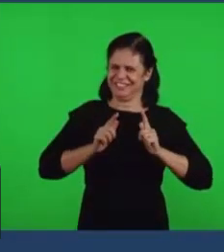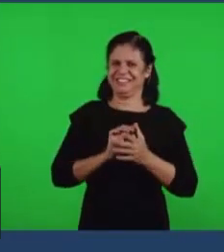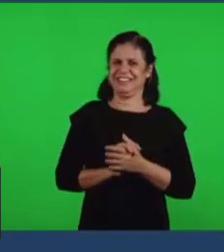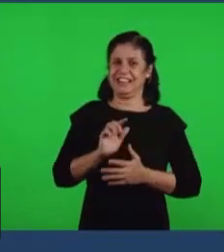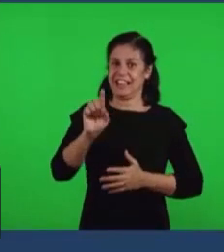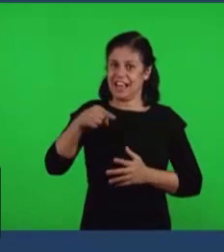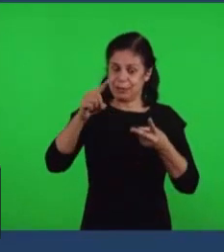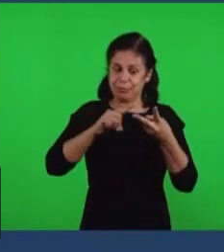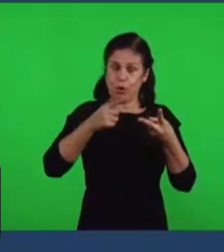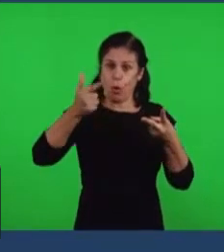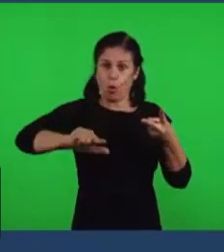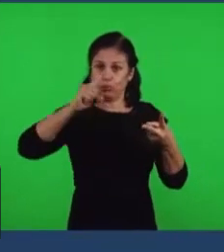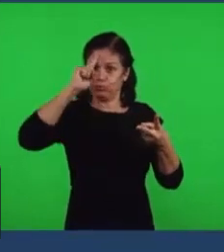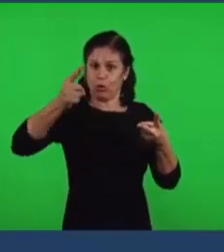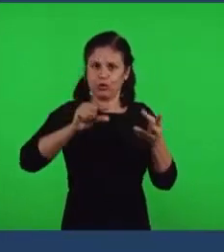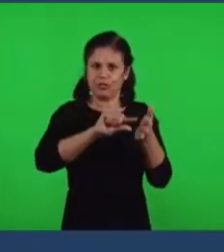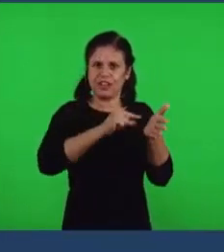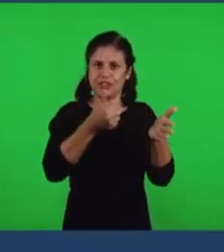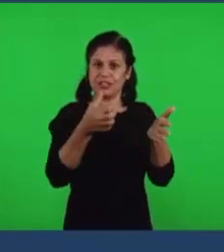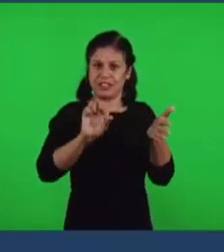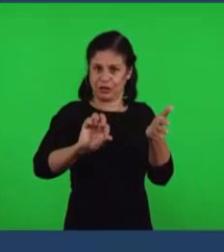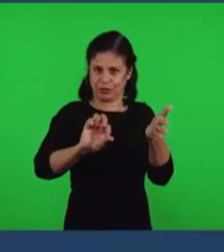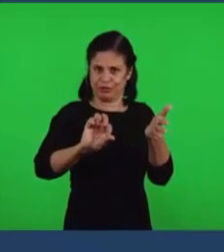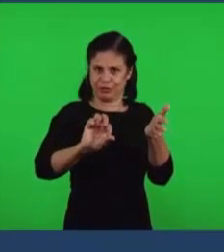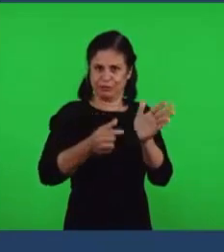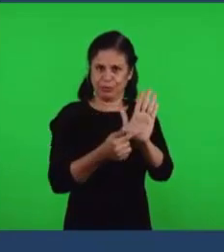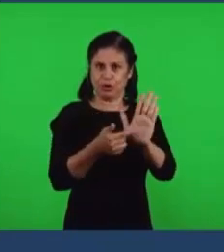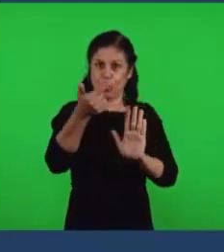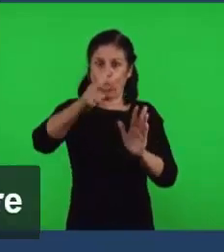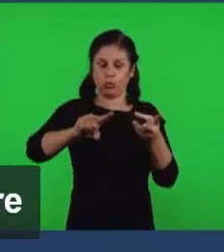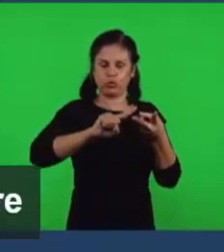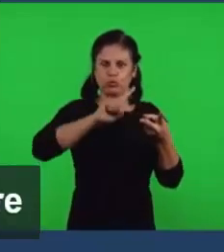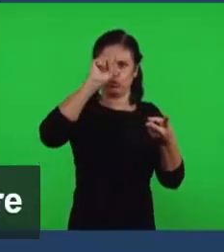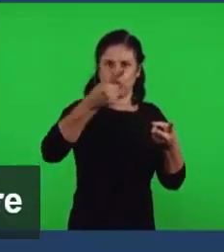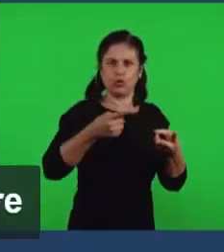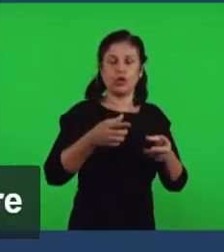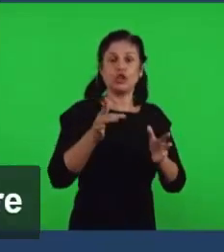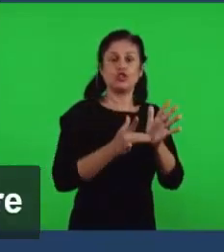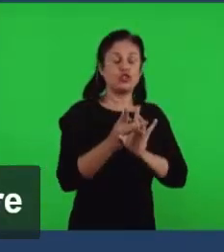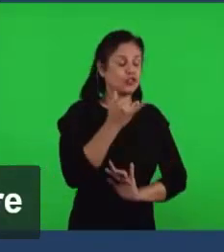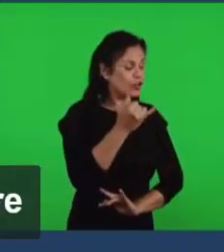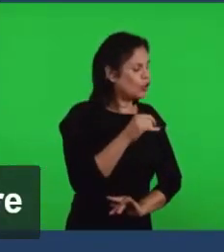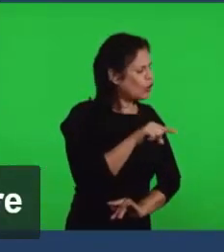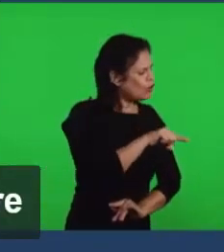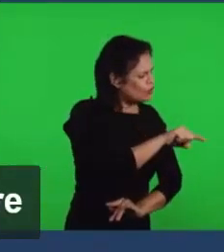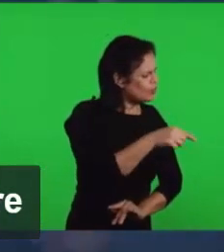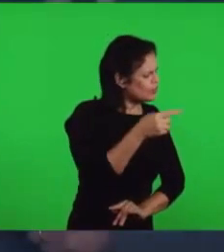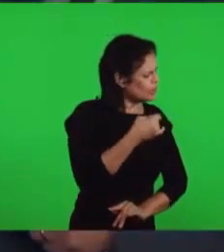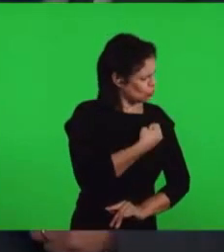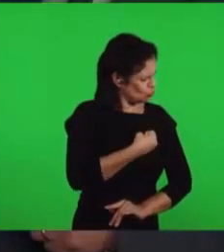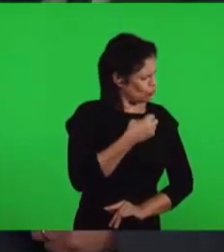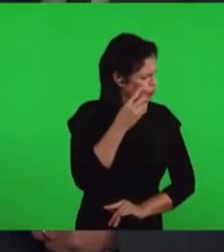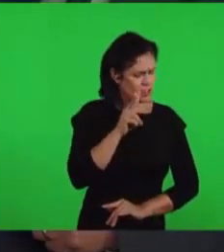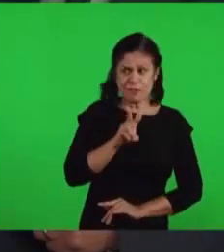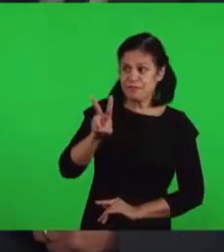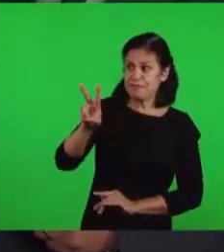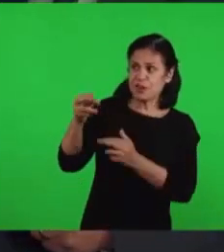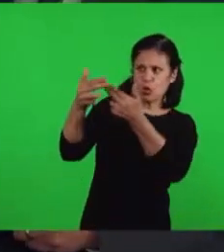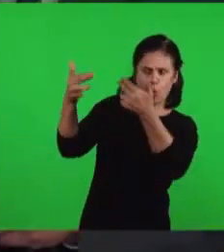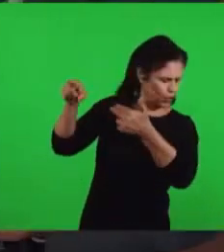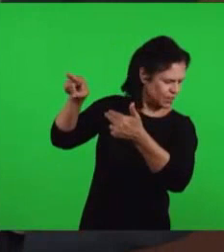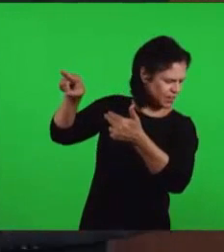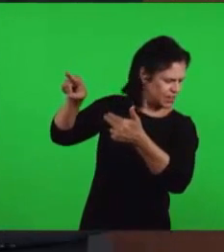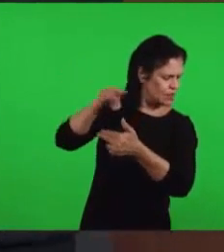ordem no verso 19 quando no verso 19 o senhor disse assim escreve as coisas que tens visto que são exatamente